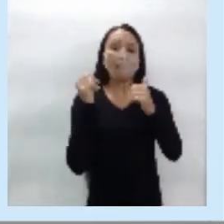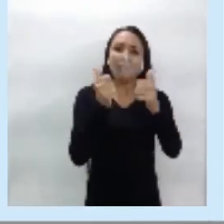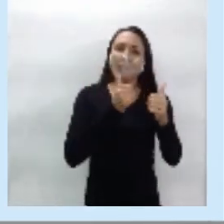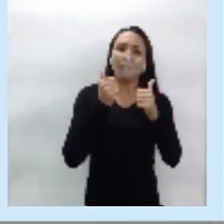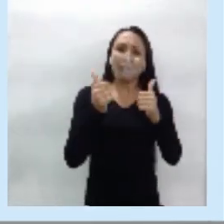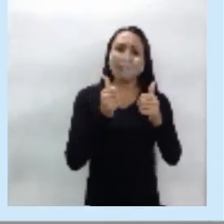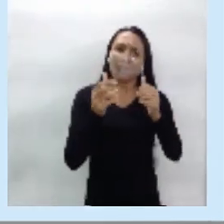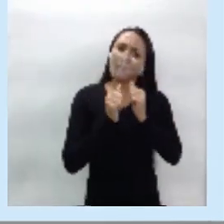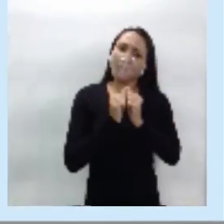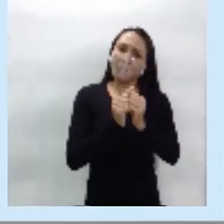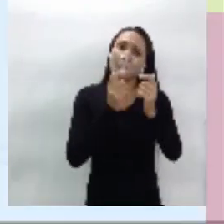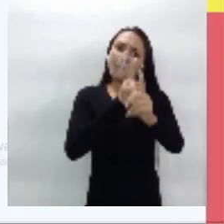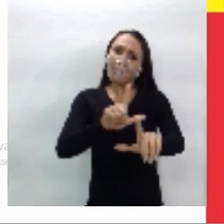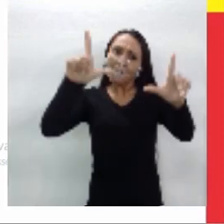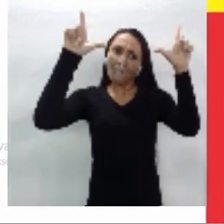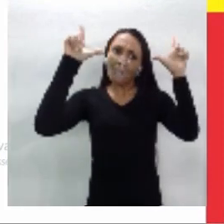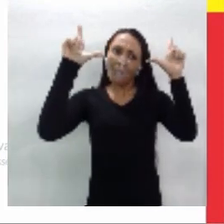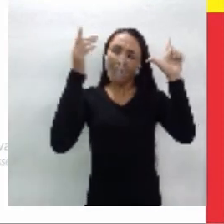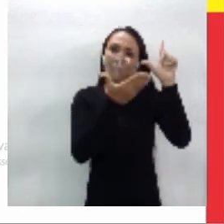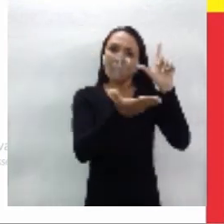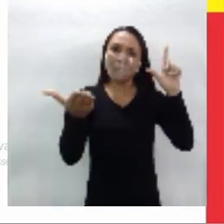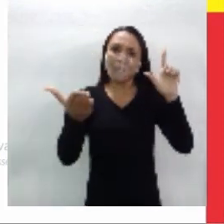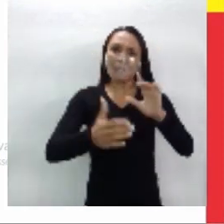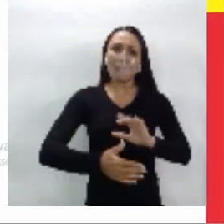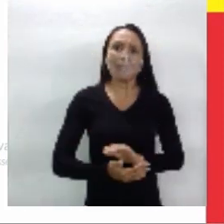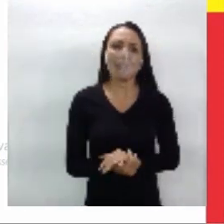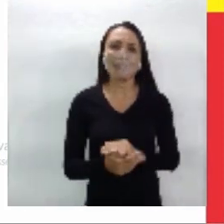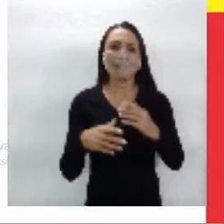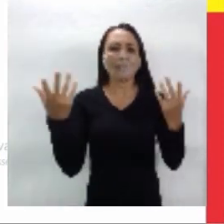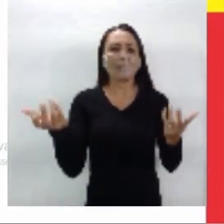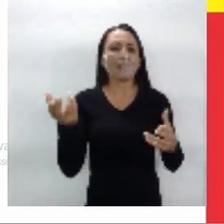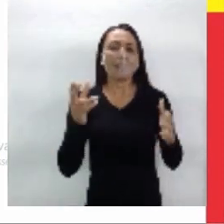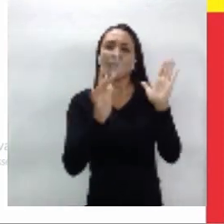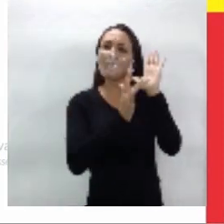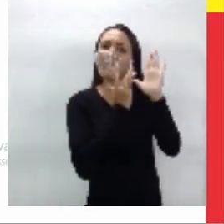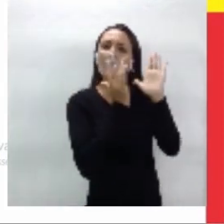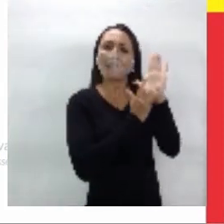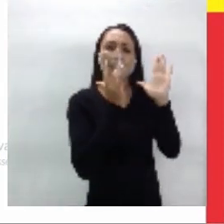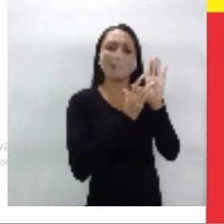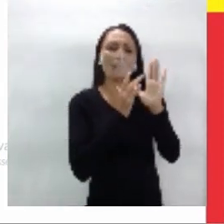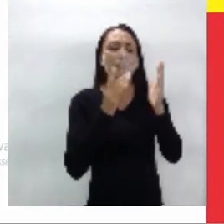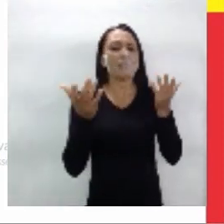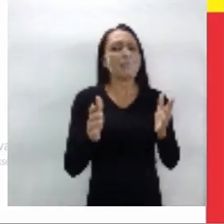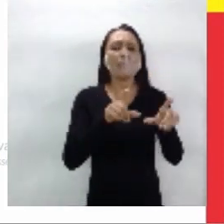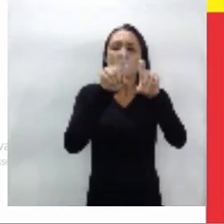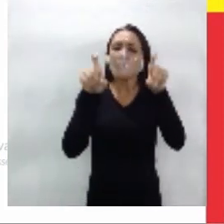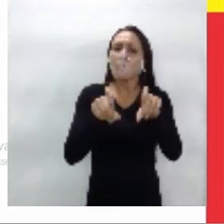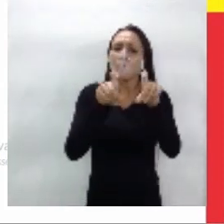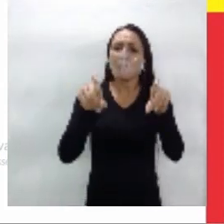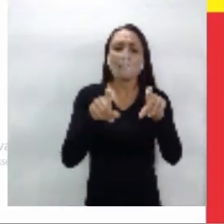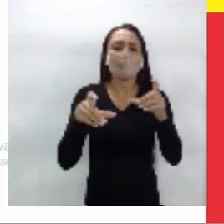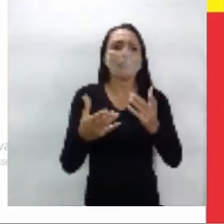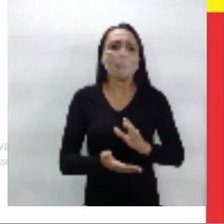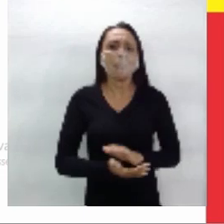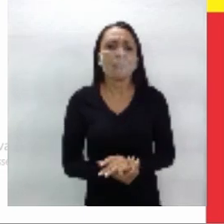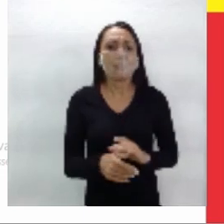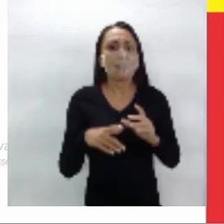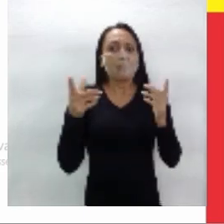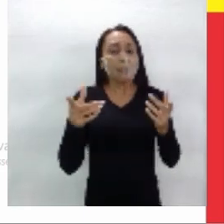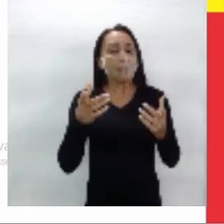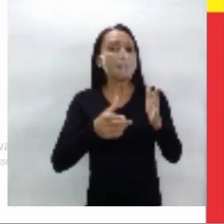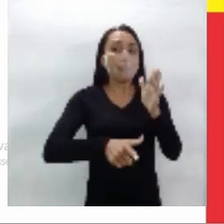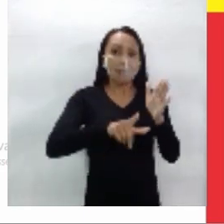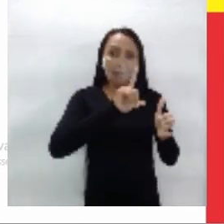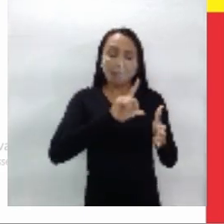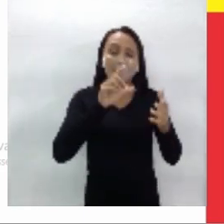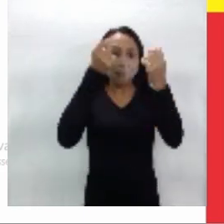legal, tá certo? Acompanhe comigo na tela de vocês aí, do seu tablet, do seu celular, do seu computador. O que é que, antes de